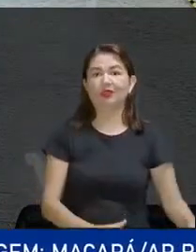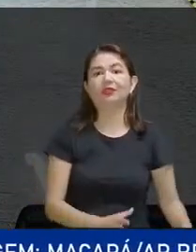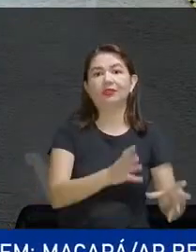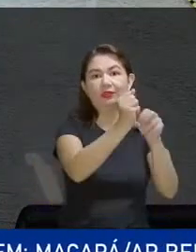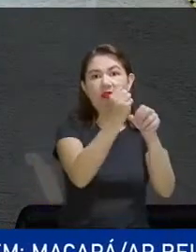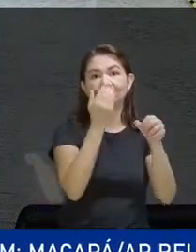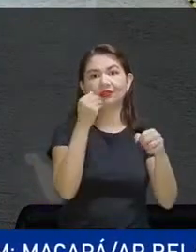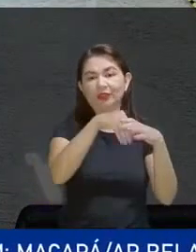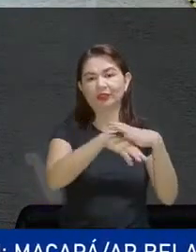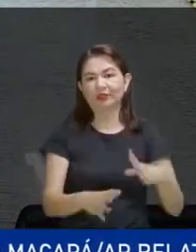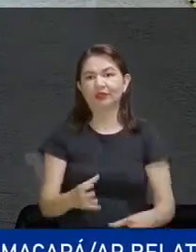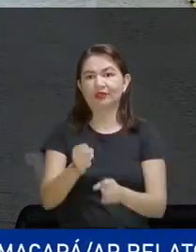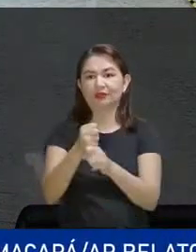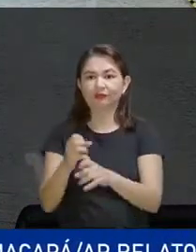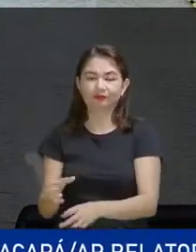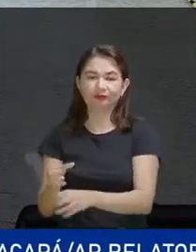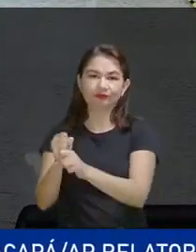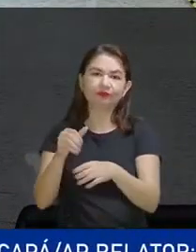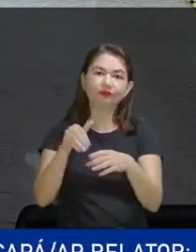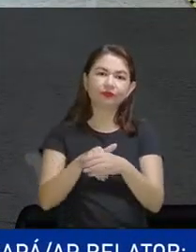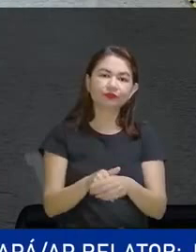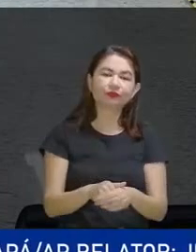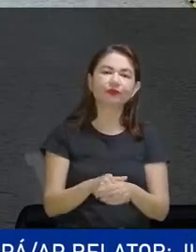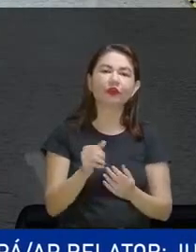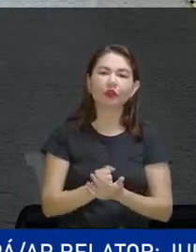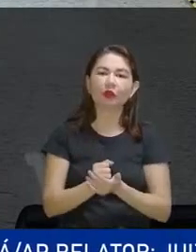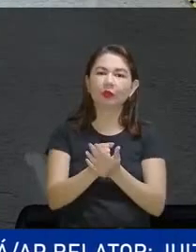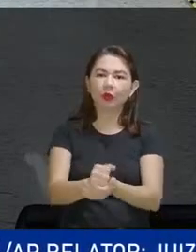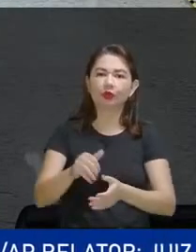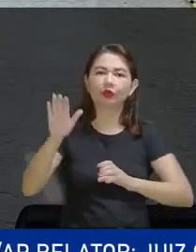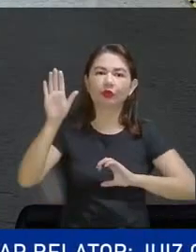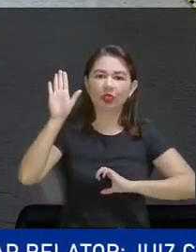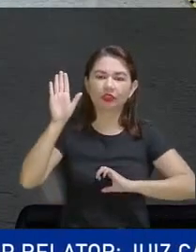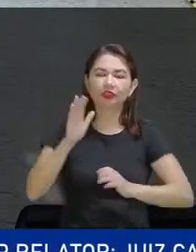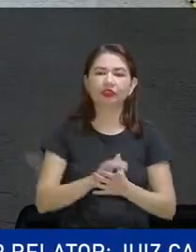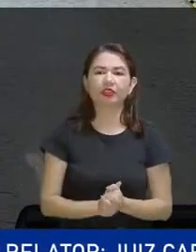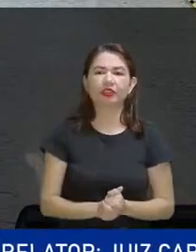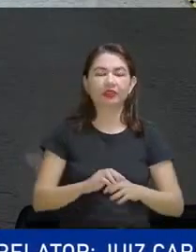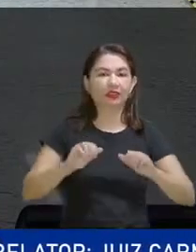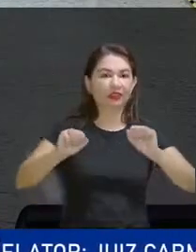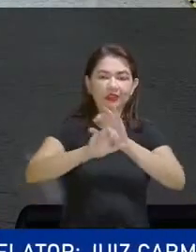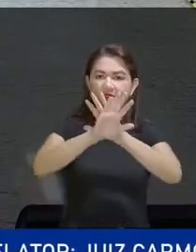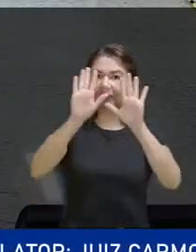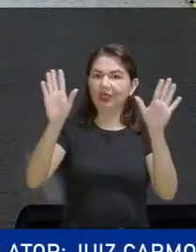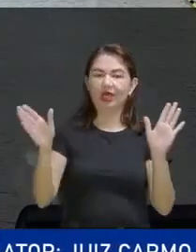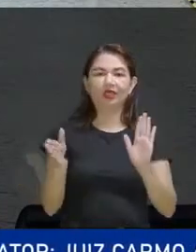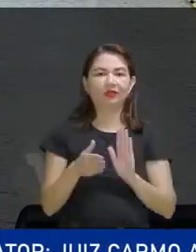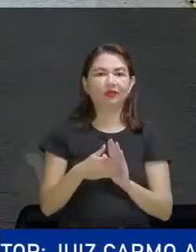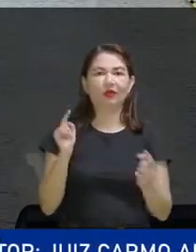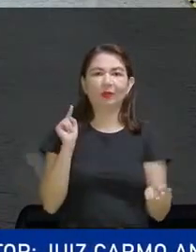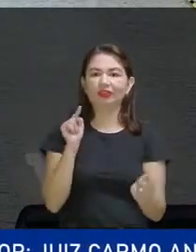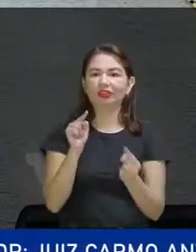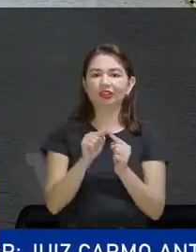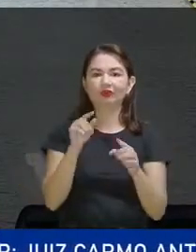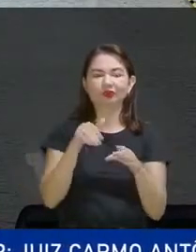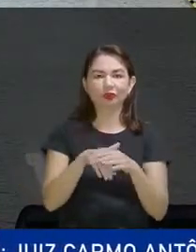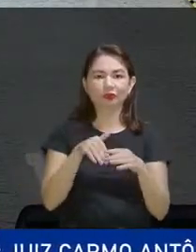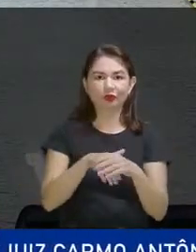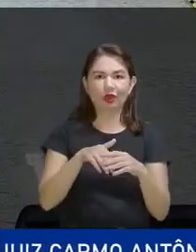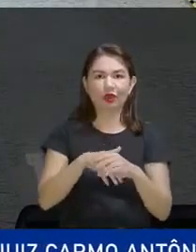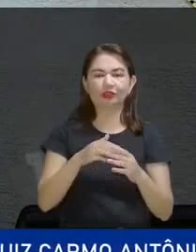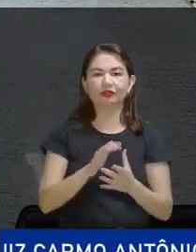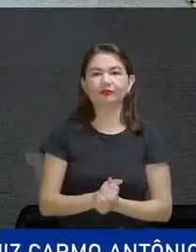solicitações expressas de voto em favor do candidato, demonstram um nítido propósito eleitoral nas atividades desempenhadas